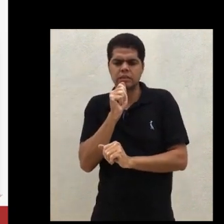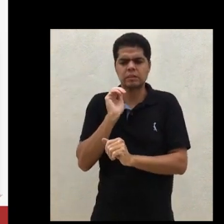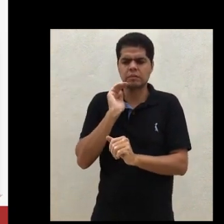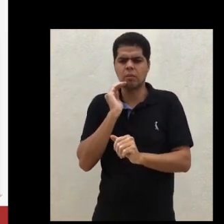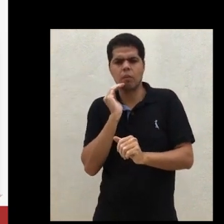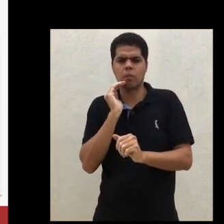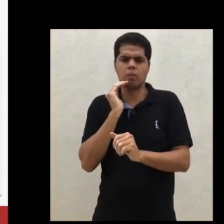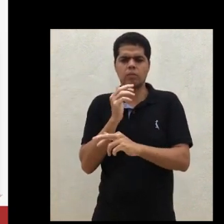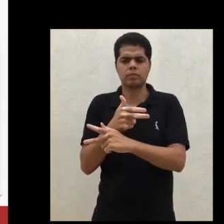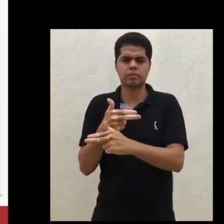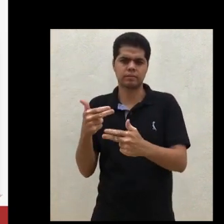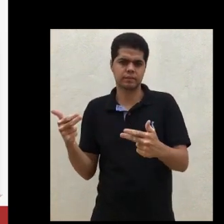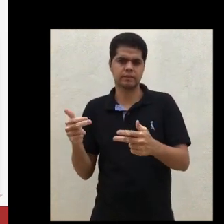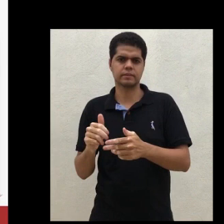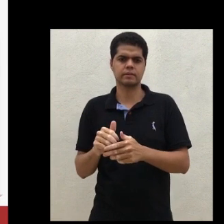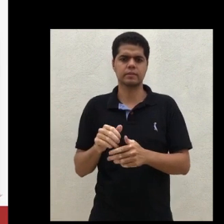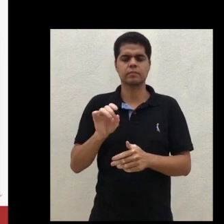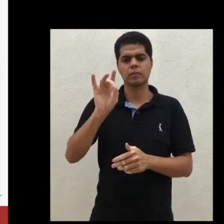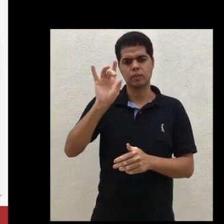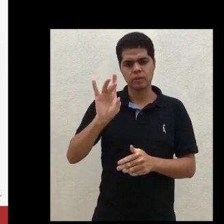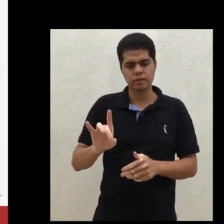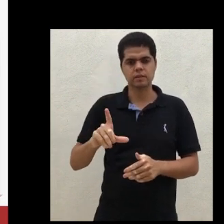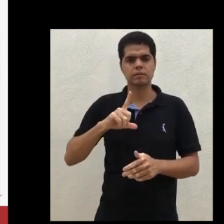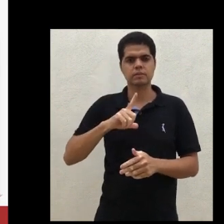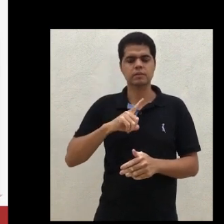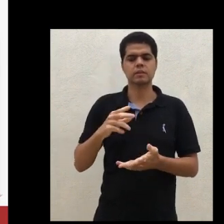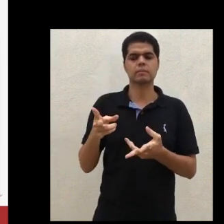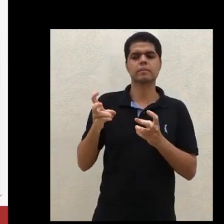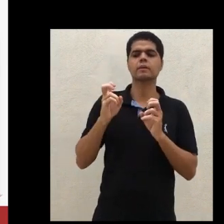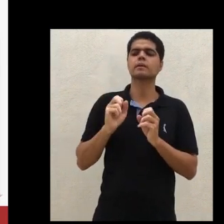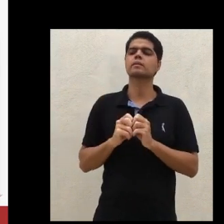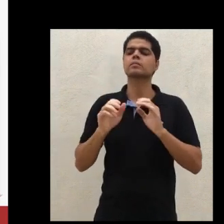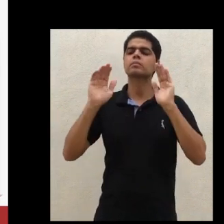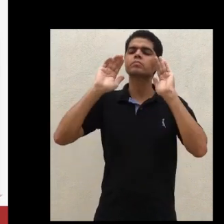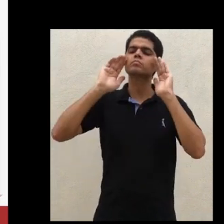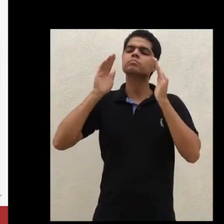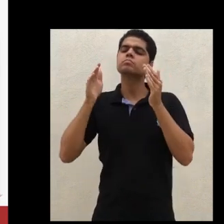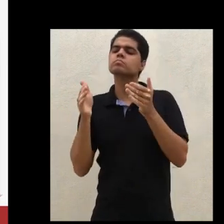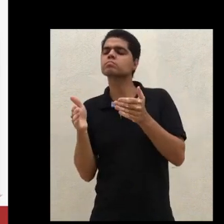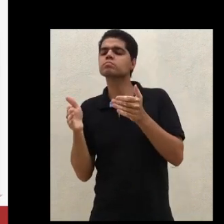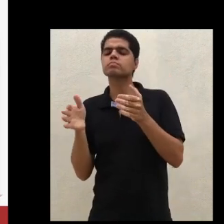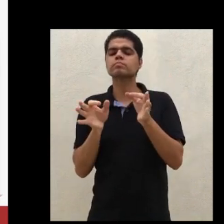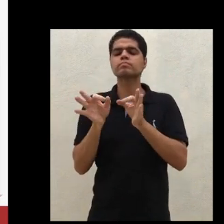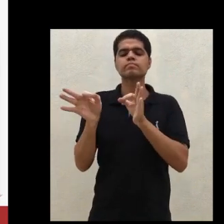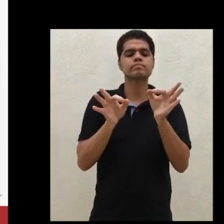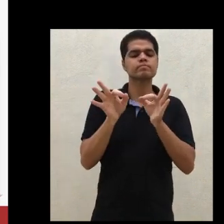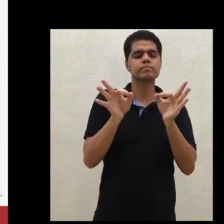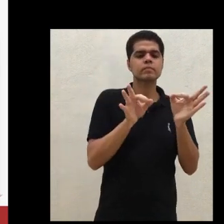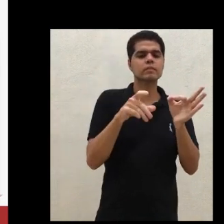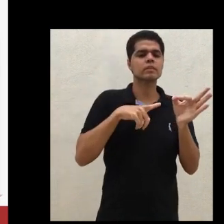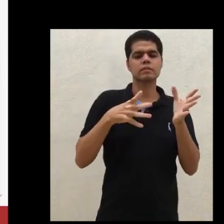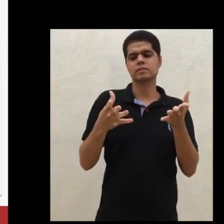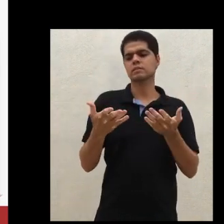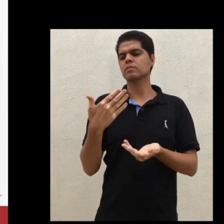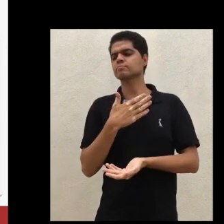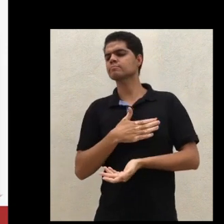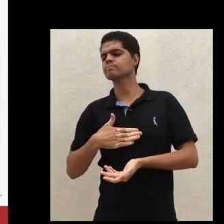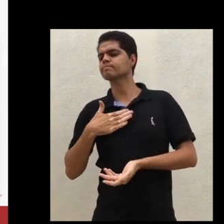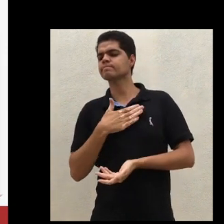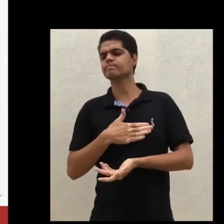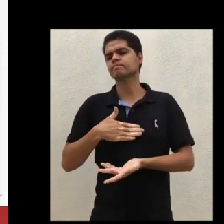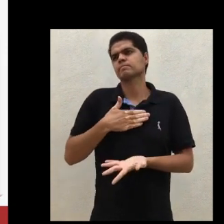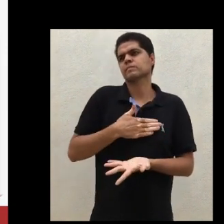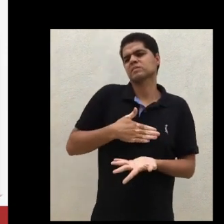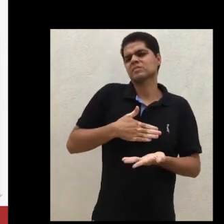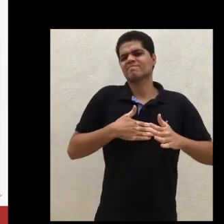assim. Tá? A gente vai ver aqui daqui a pouco em detalhe. É igual quando você pega um produto da análise sensorial, né? Quando eu